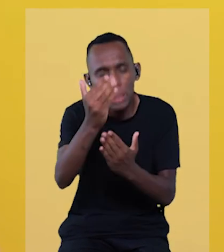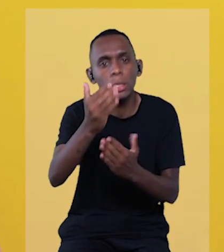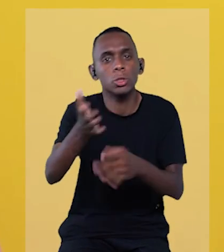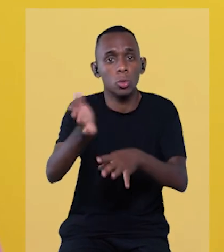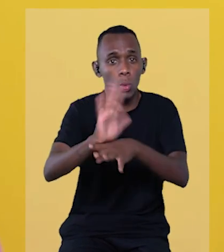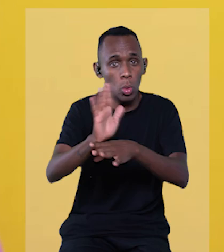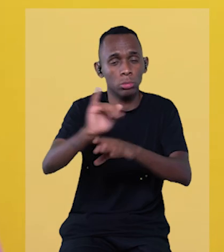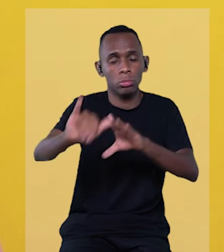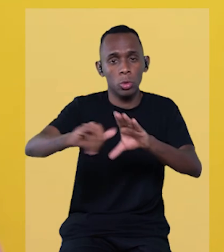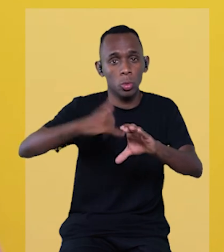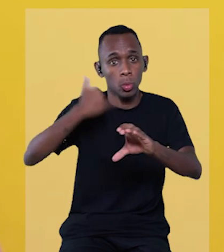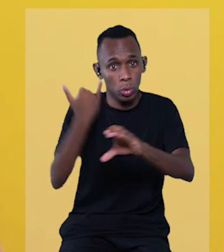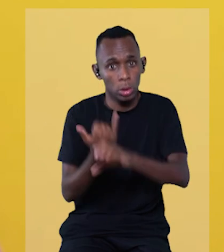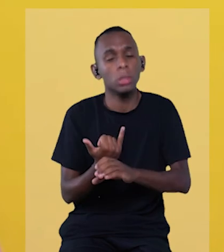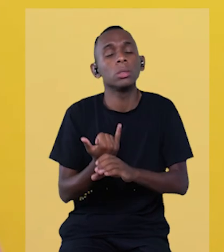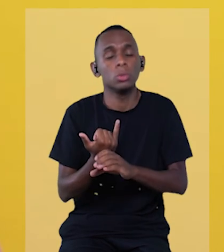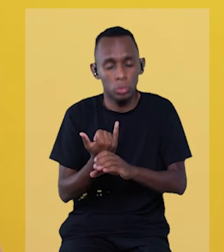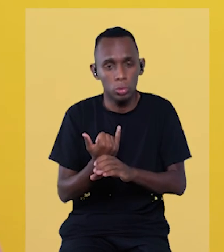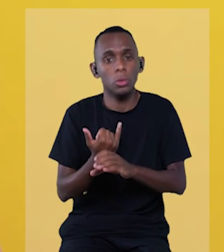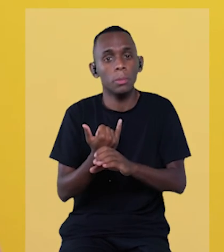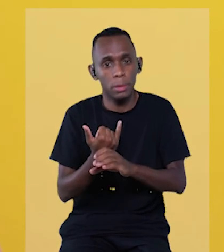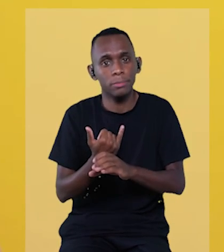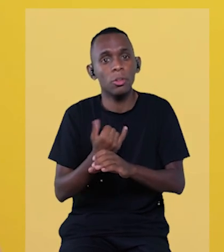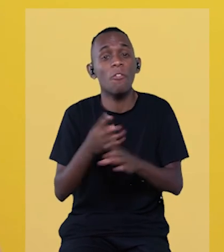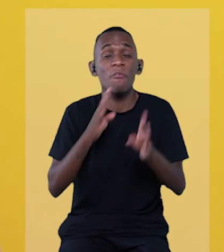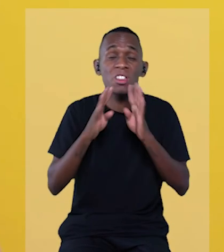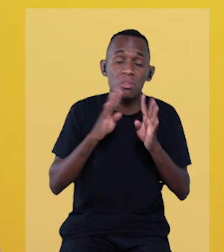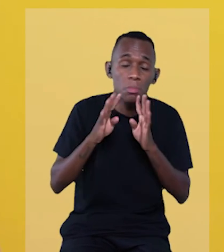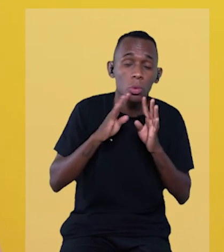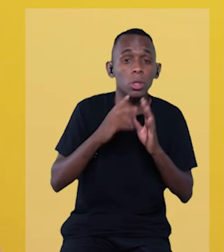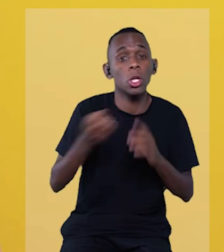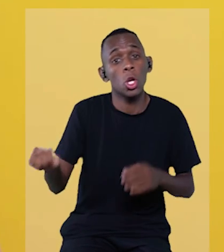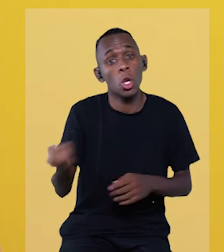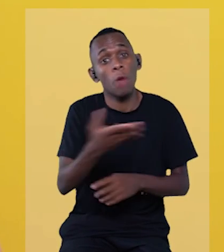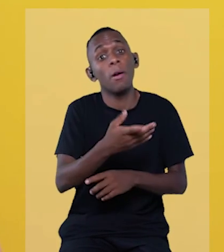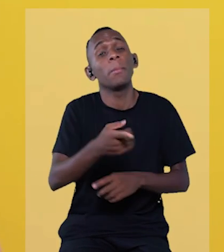acompanham aqui, pelo canal do Sempre um Papo no YouTube, no